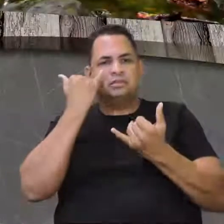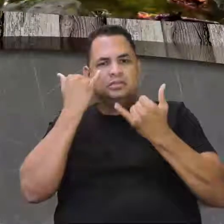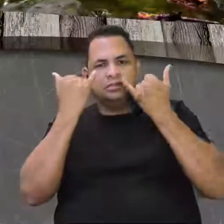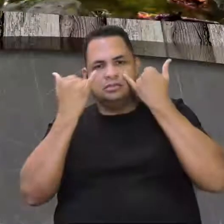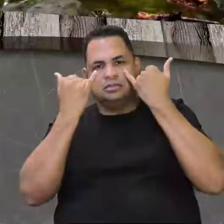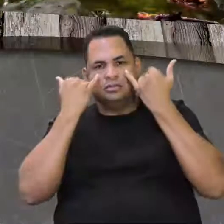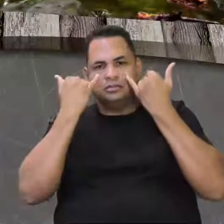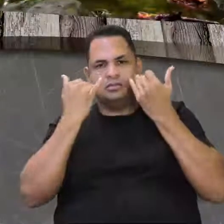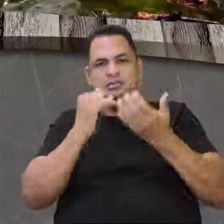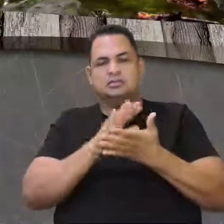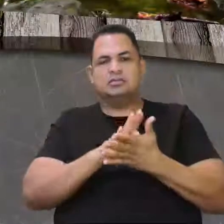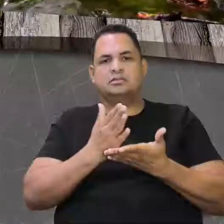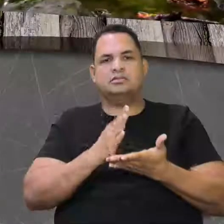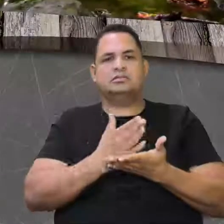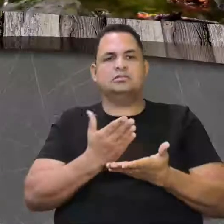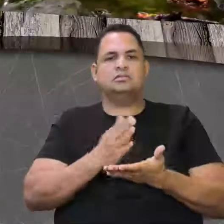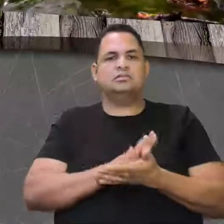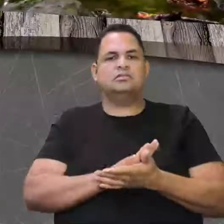informações,